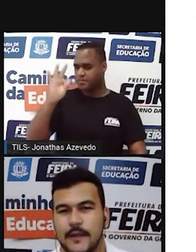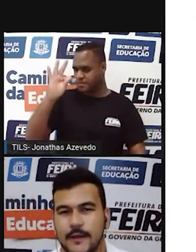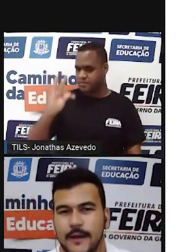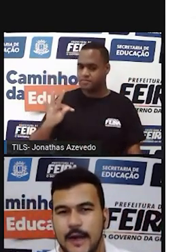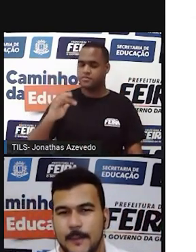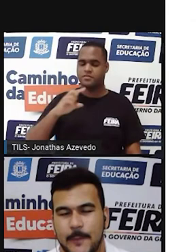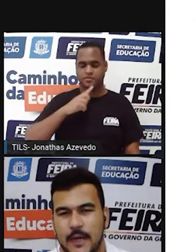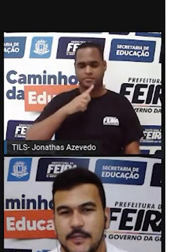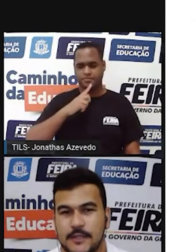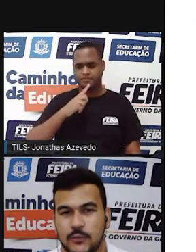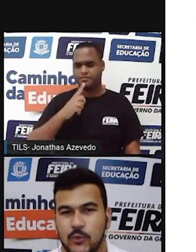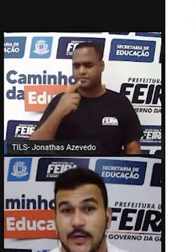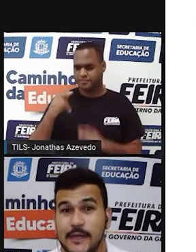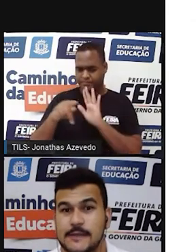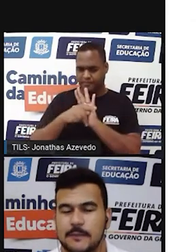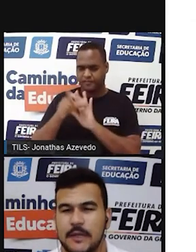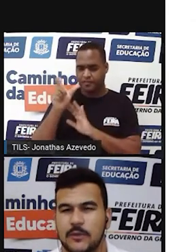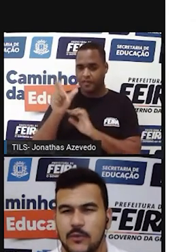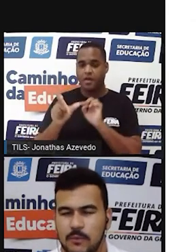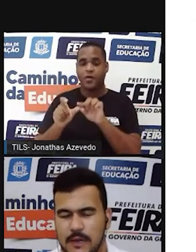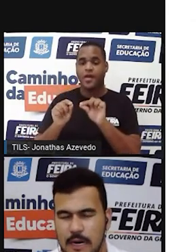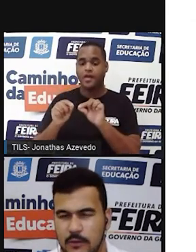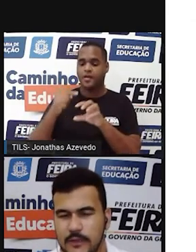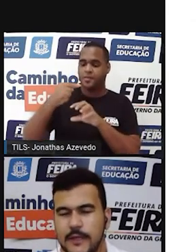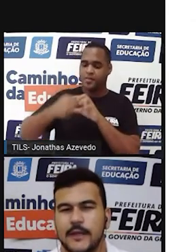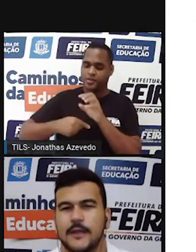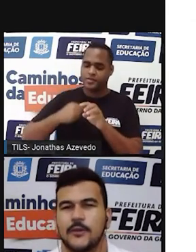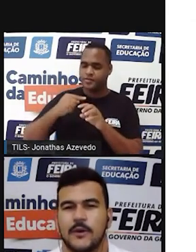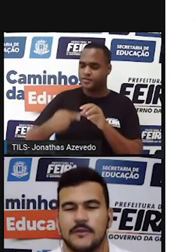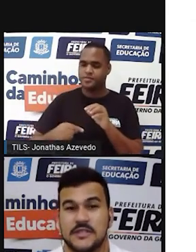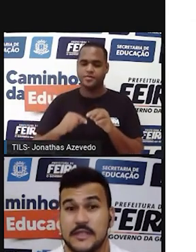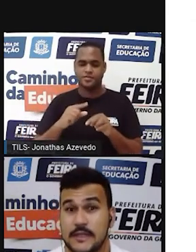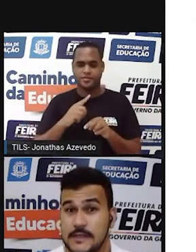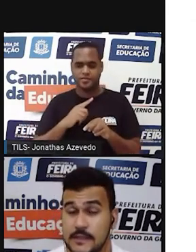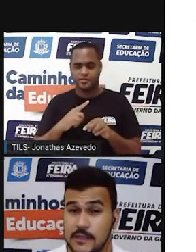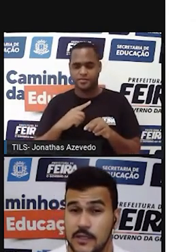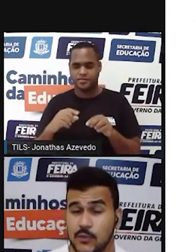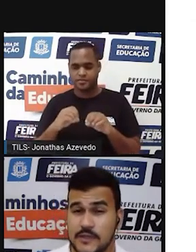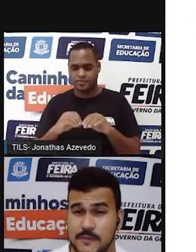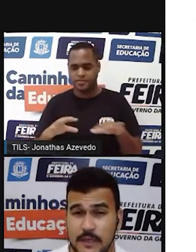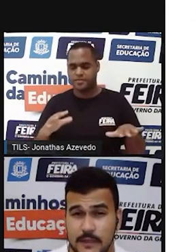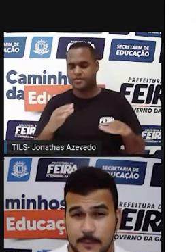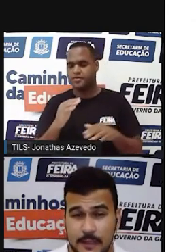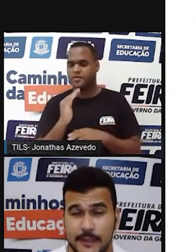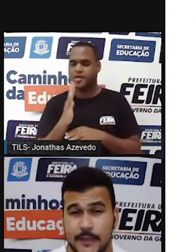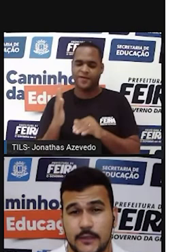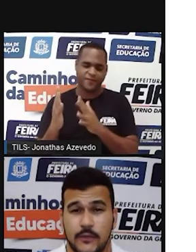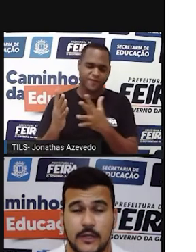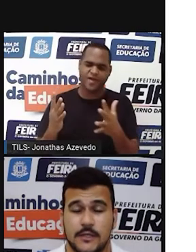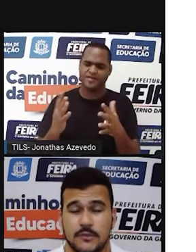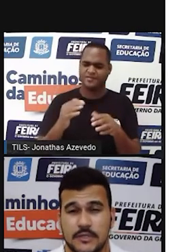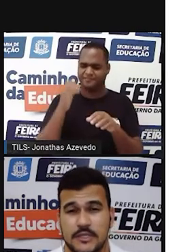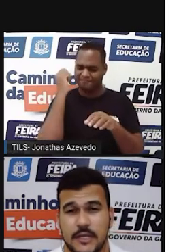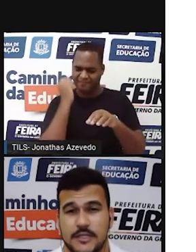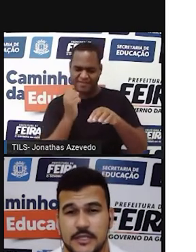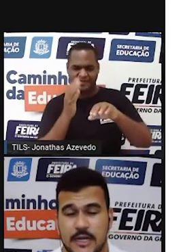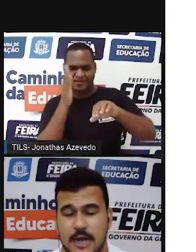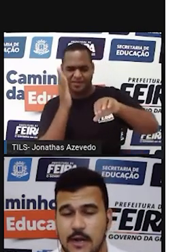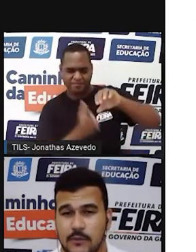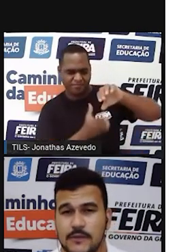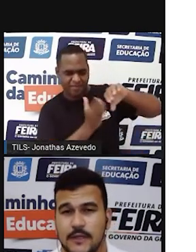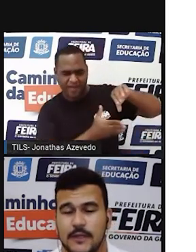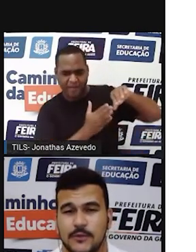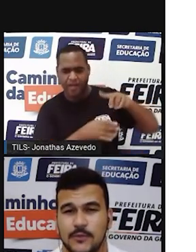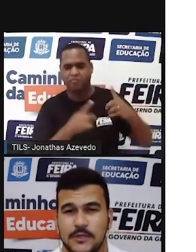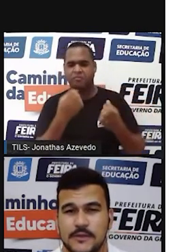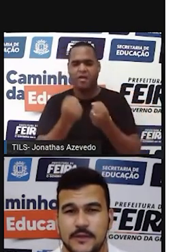né? A parte do aquecimento global, né? Com a vegetação, o desmatamento, a grande quantidade de